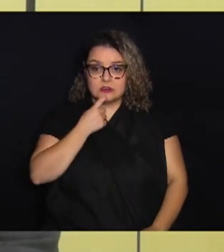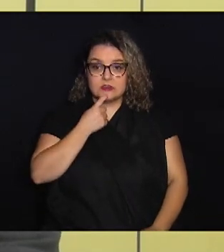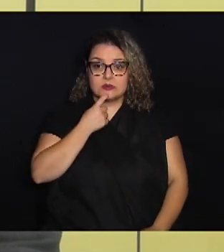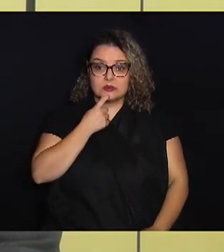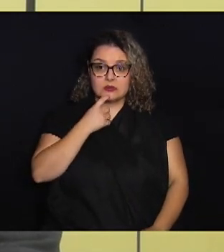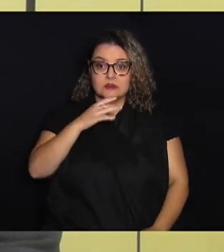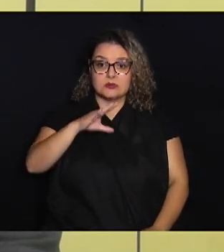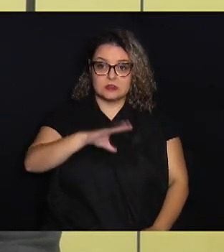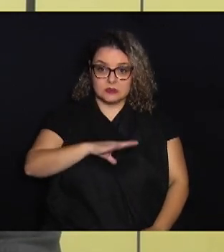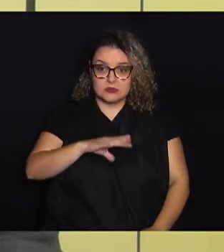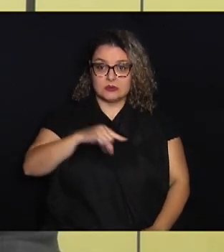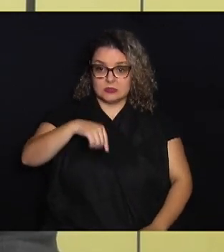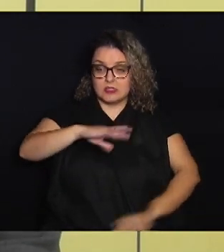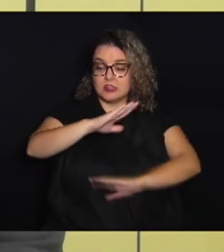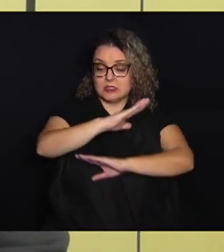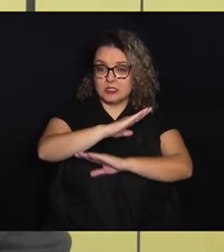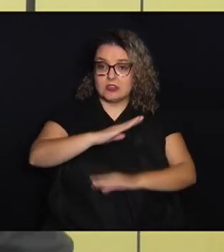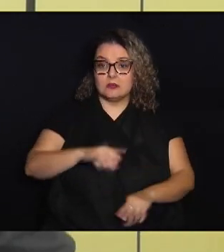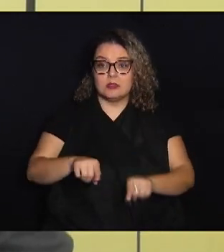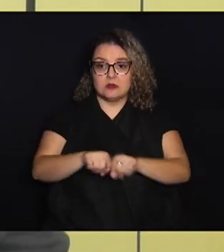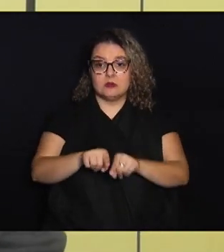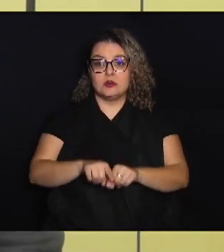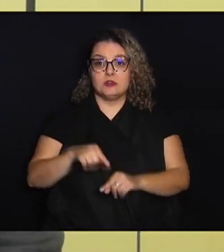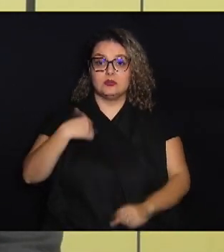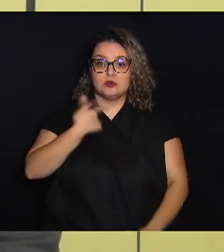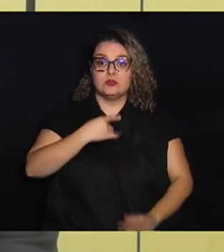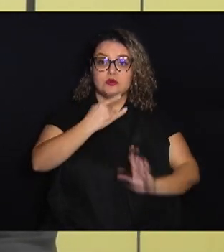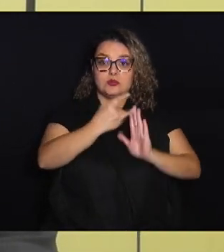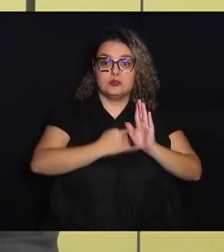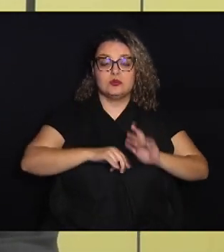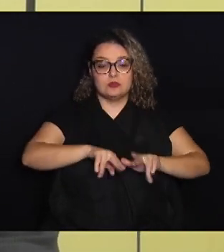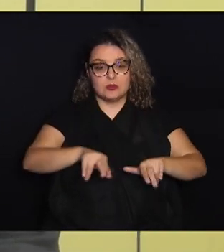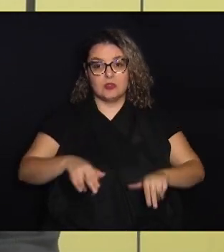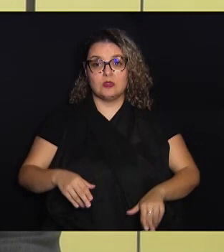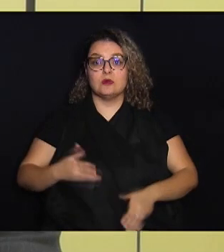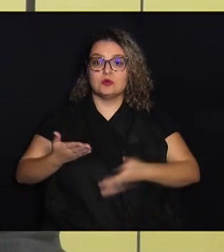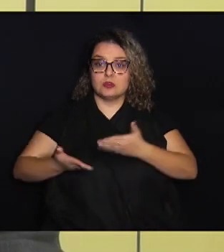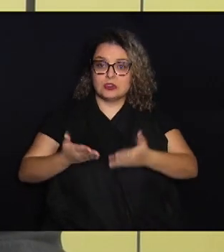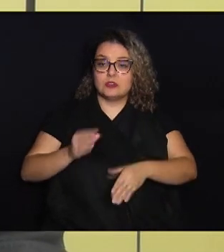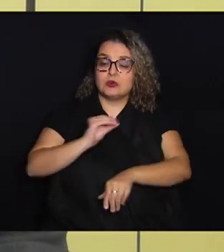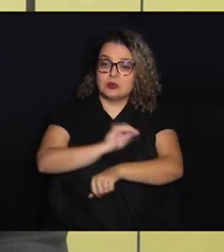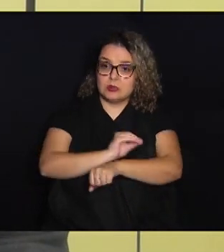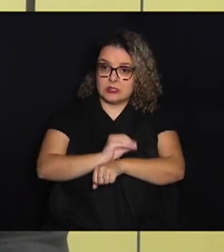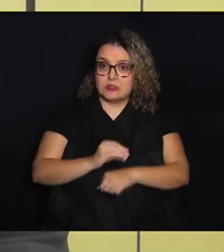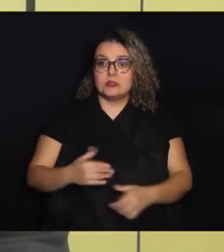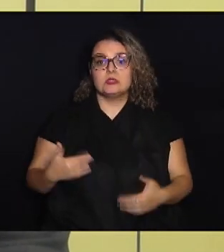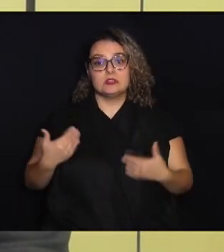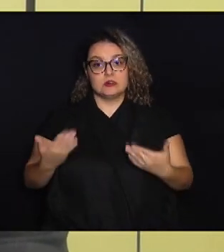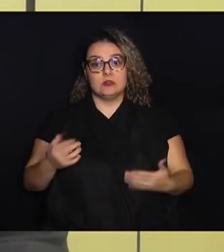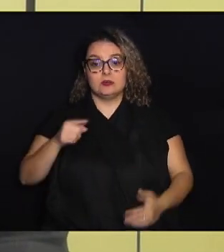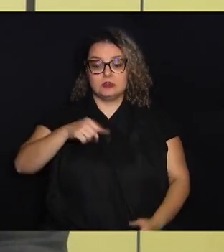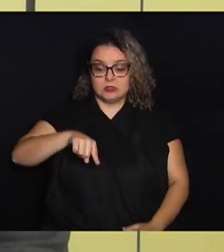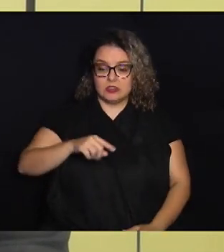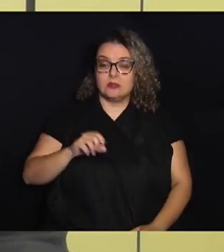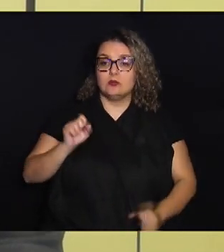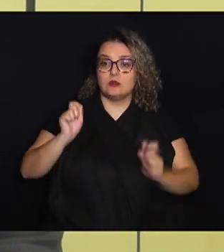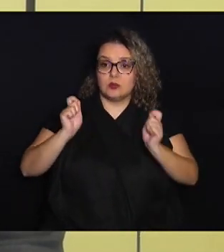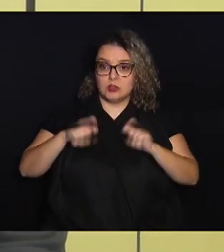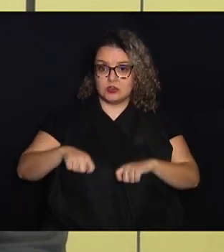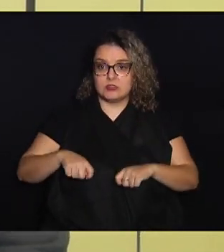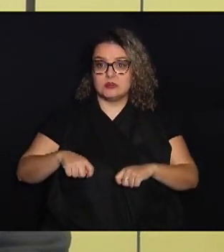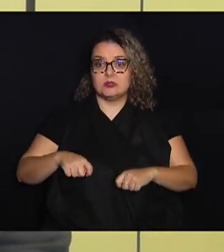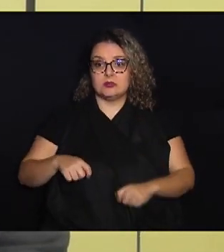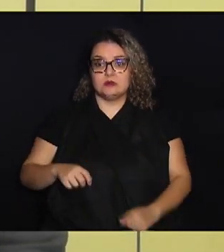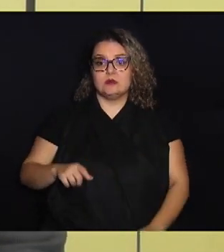cidade daqui da Câmara, através dos nossos documentos que estão aqui preservados. Então, através dele é possível navegar